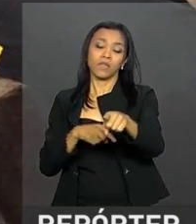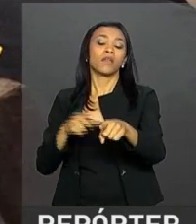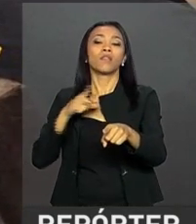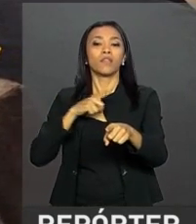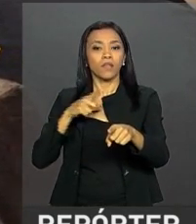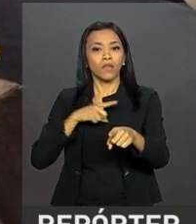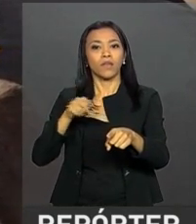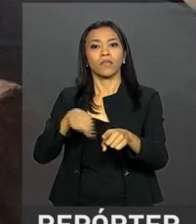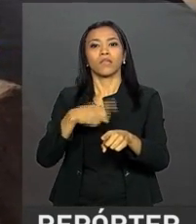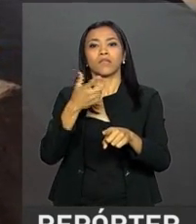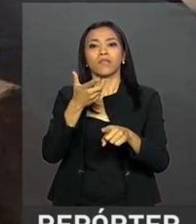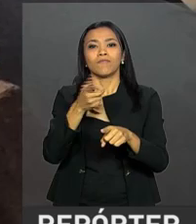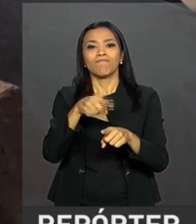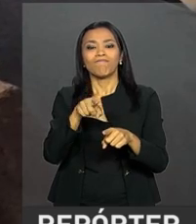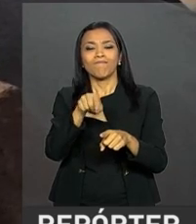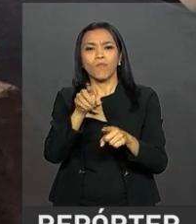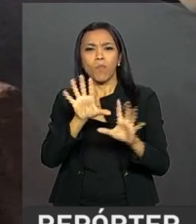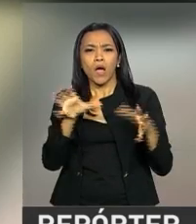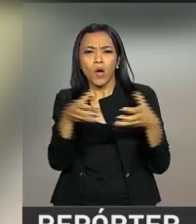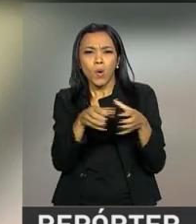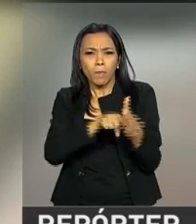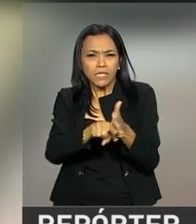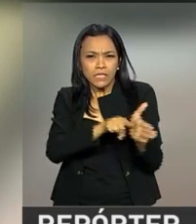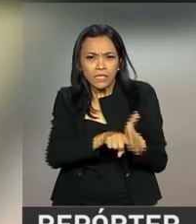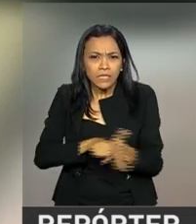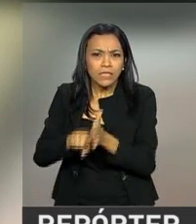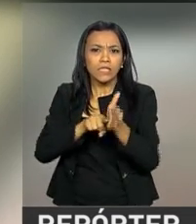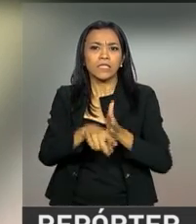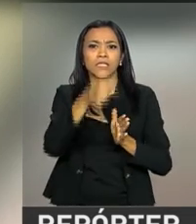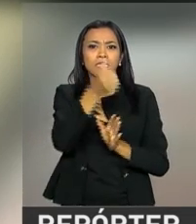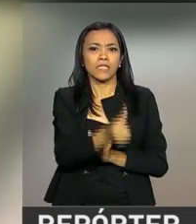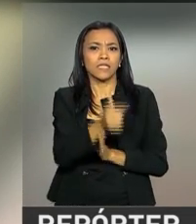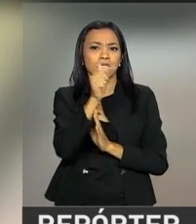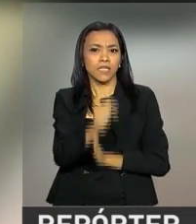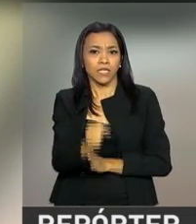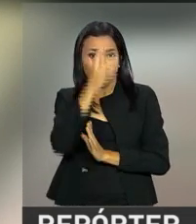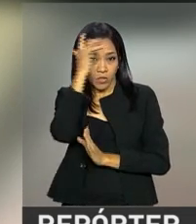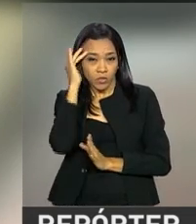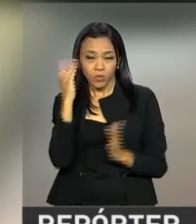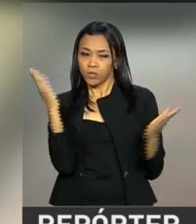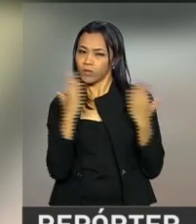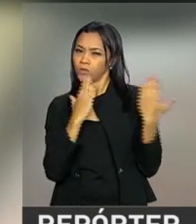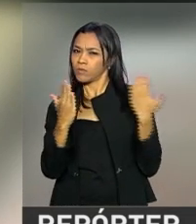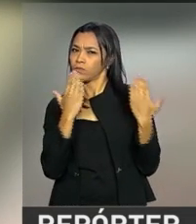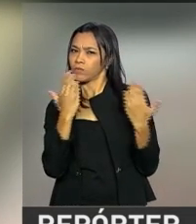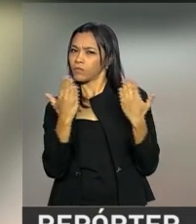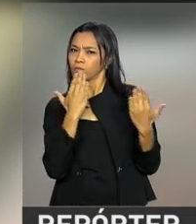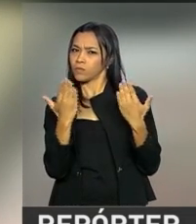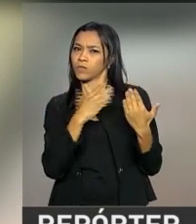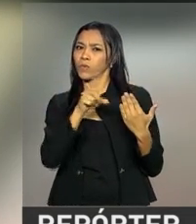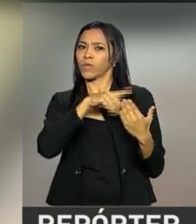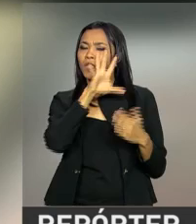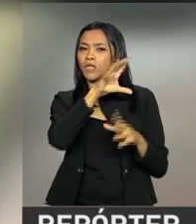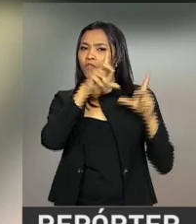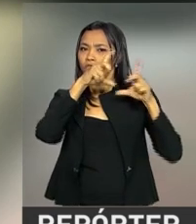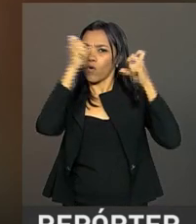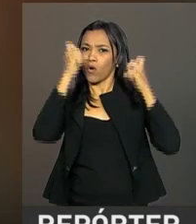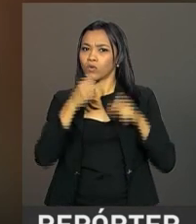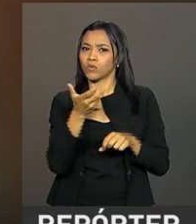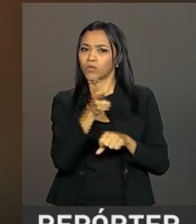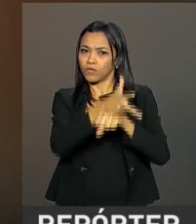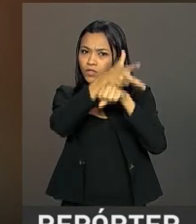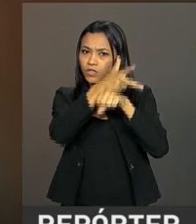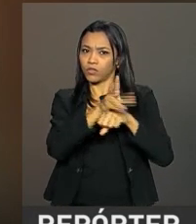da operação darknet que investiga 67 suspeitos de trocar e distribuir fotos e vídeos